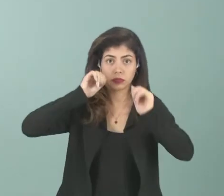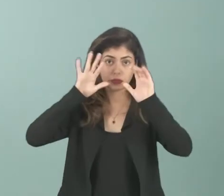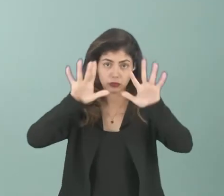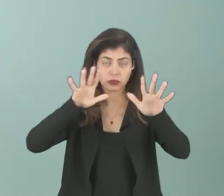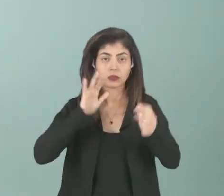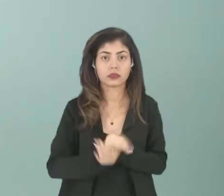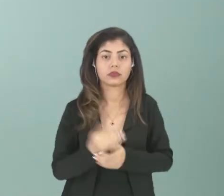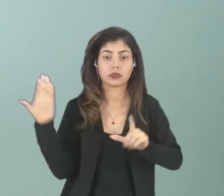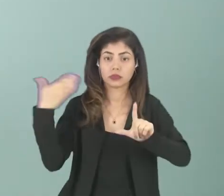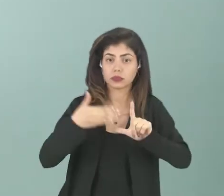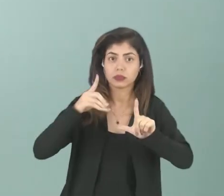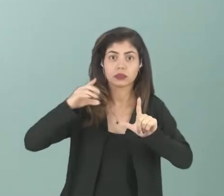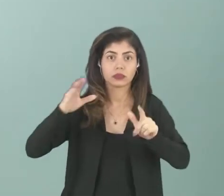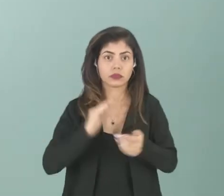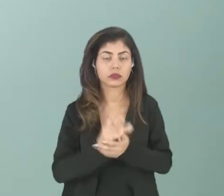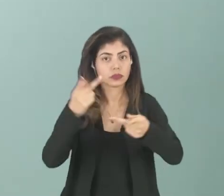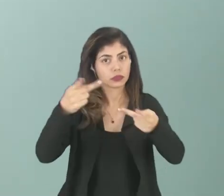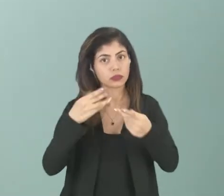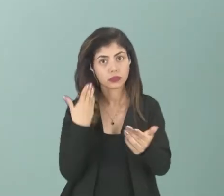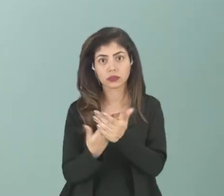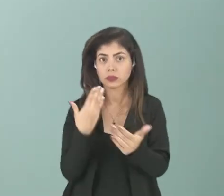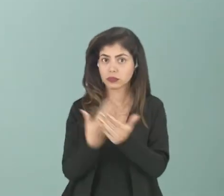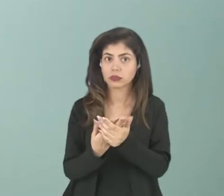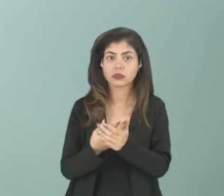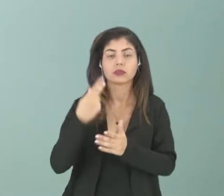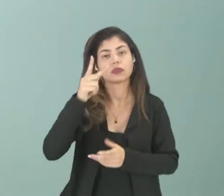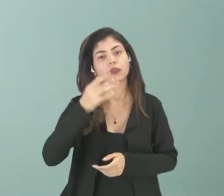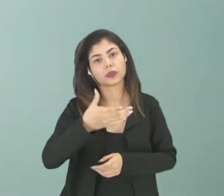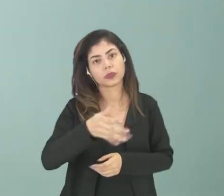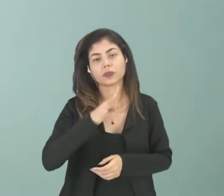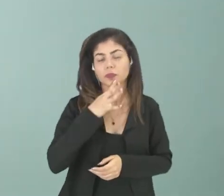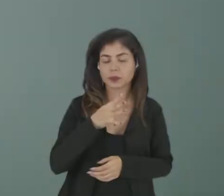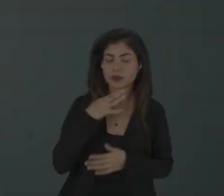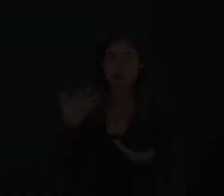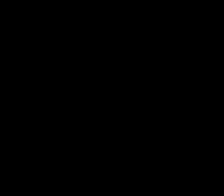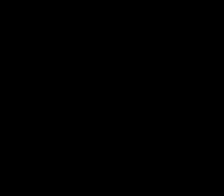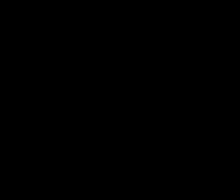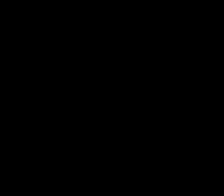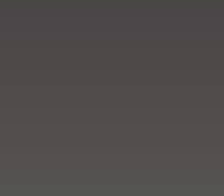fiquem com Deus, acessem a nossa plataforma Eduque e eu convido você, estudante, a construir o seu conhecimento.